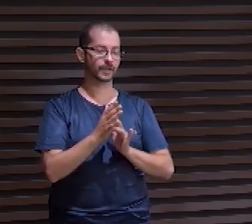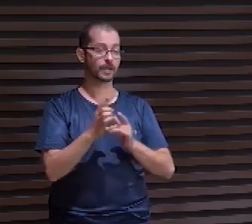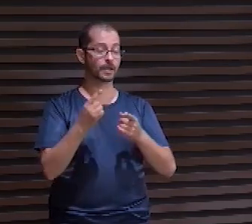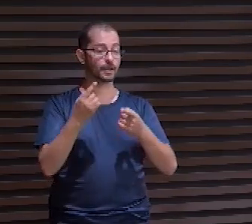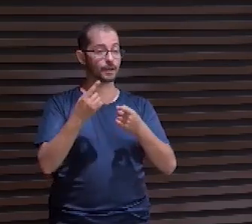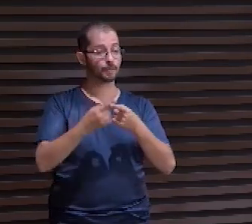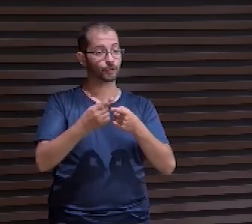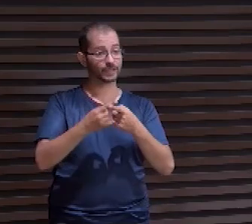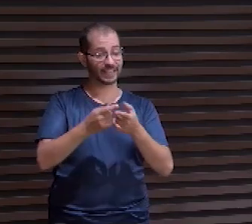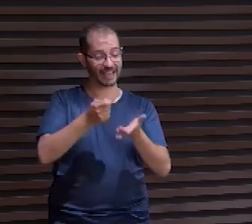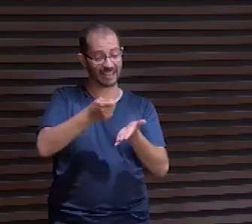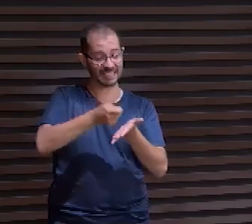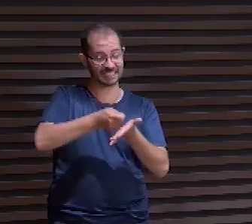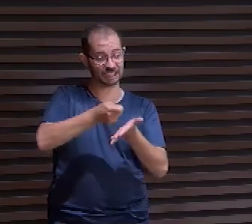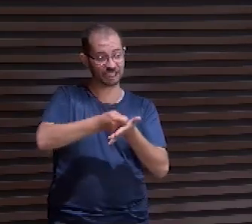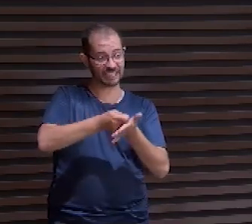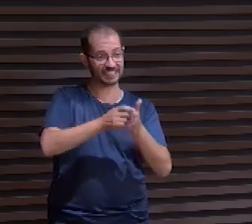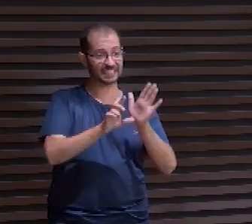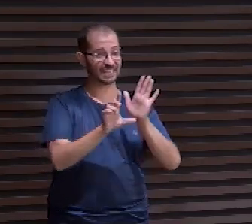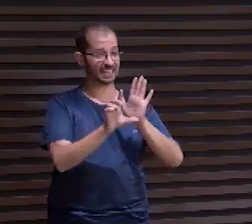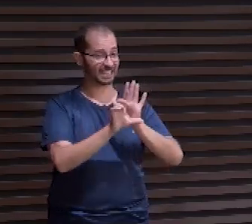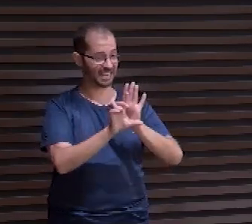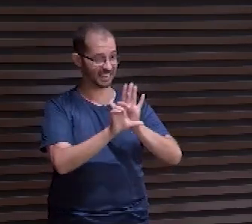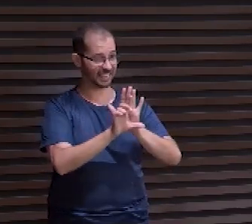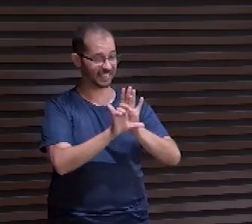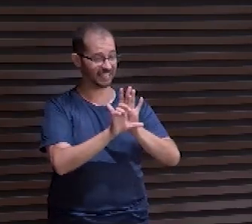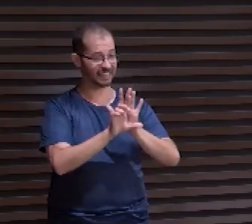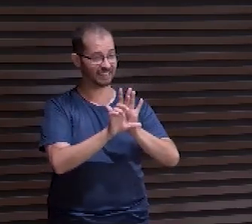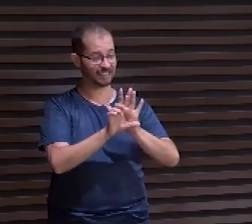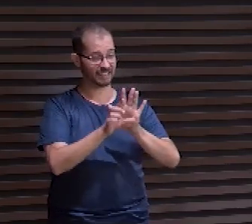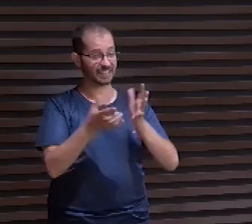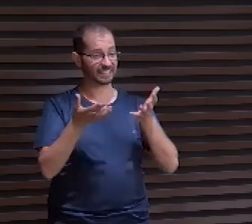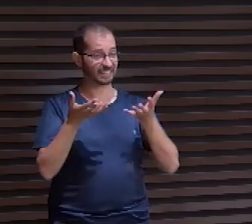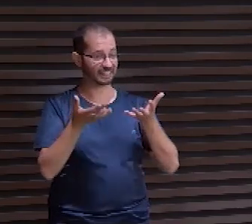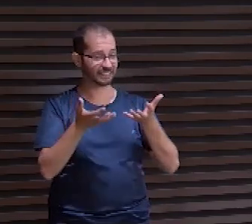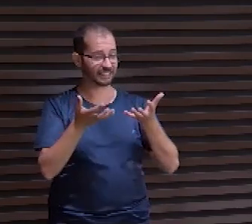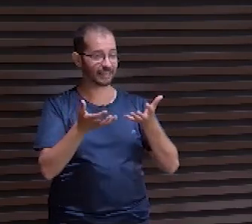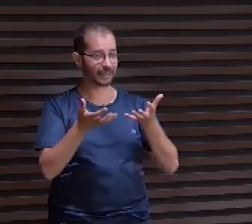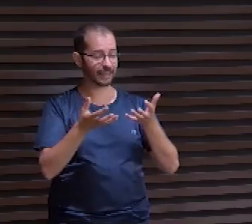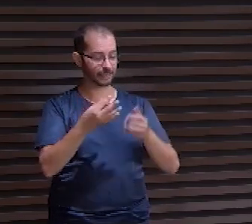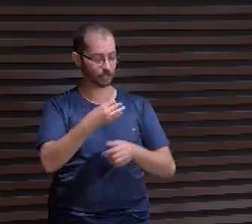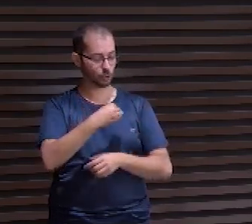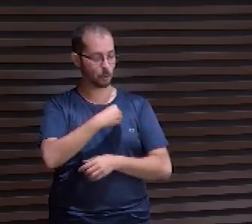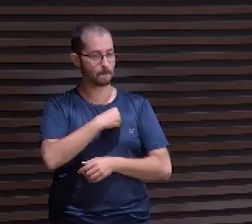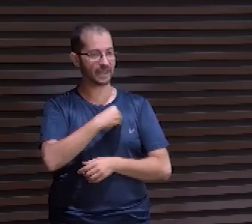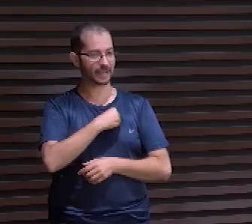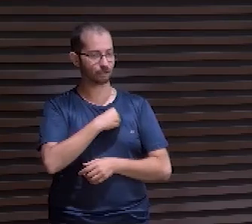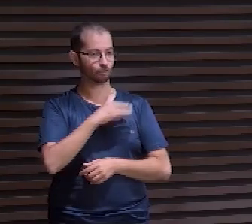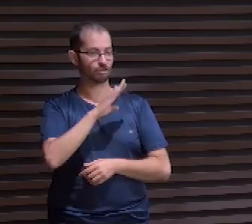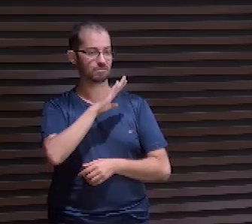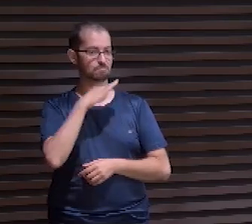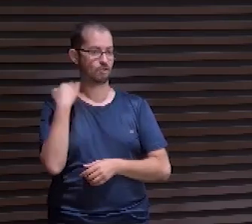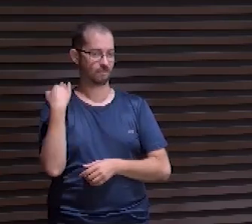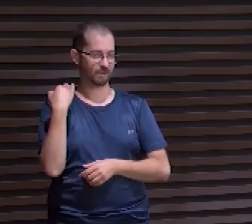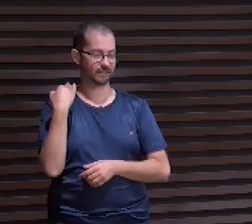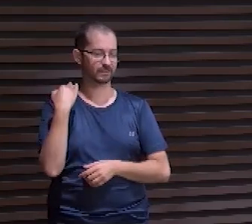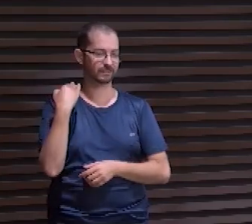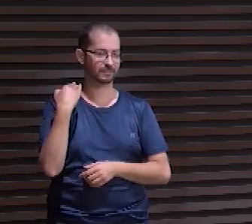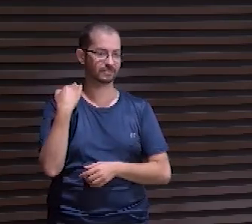exigência da lei, a justa exigência da lei, requer que o pecador morra.